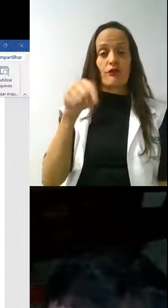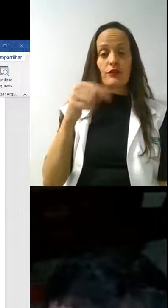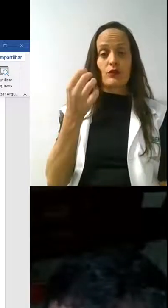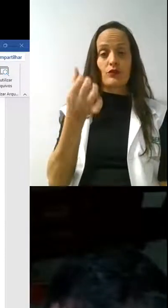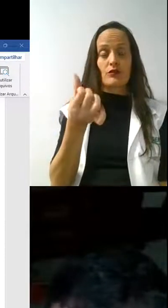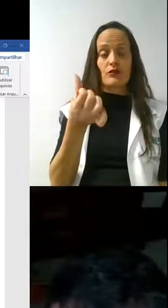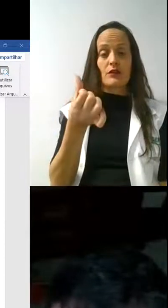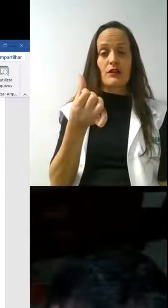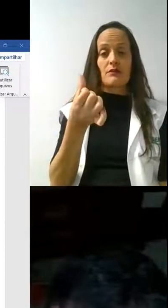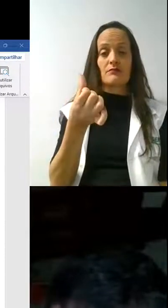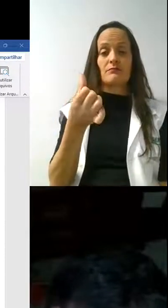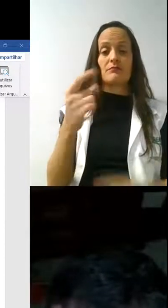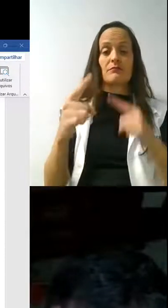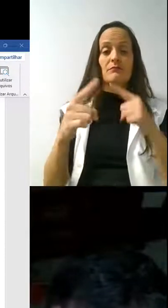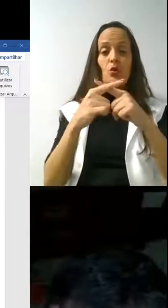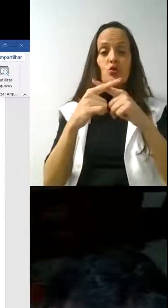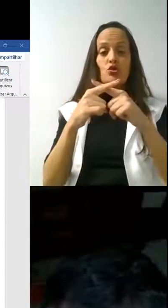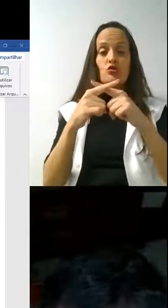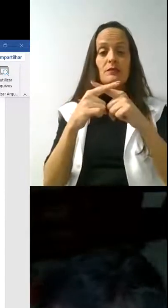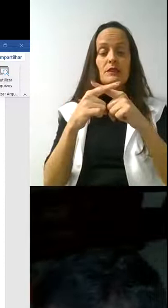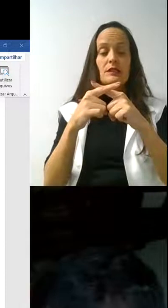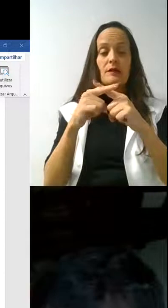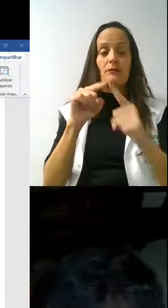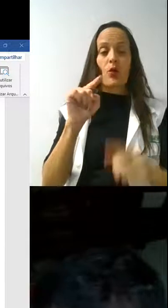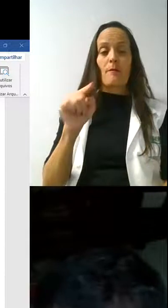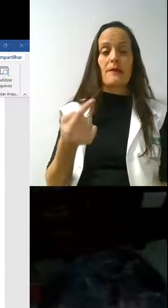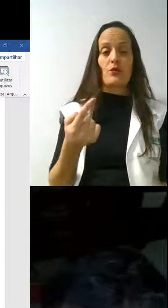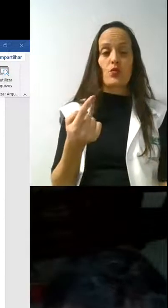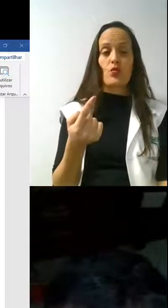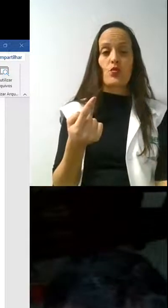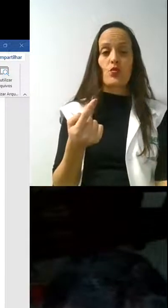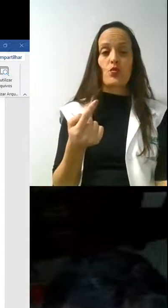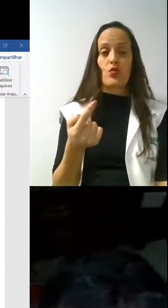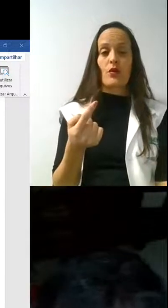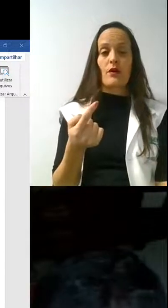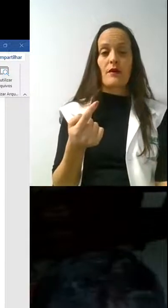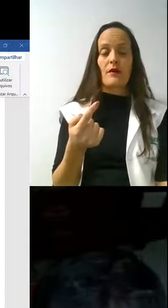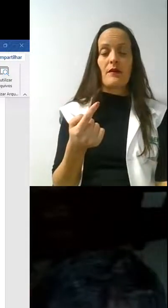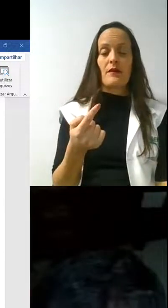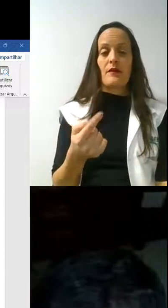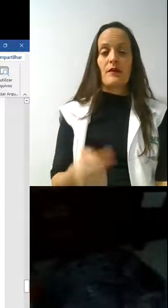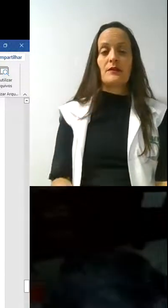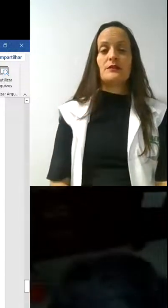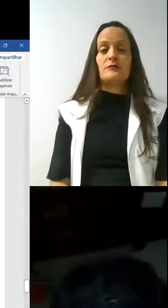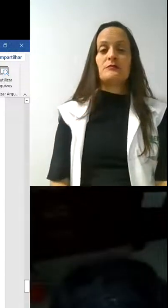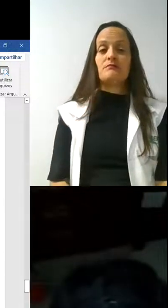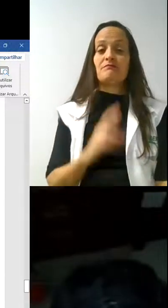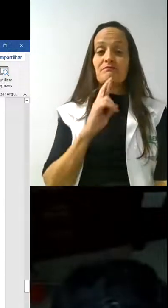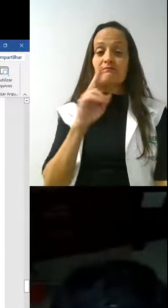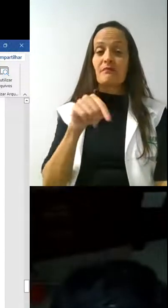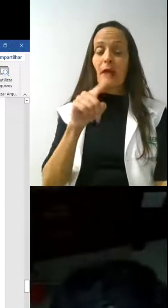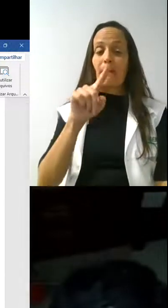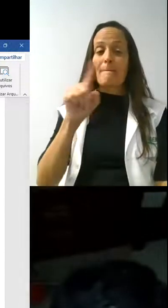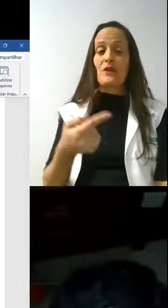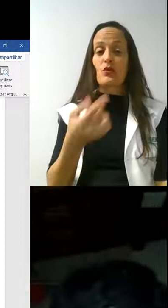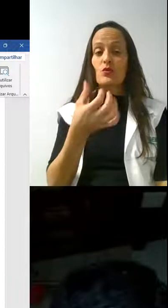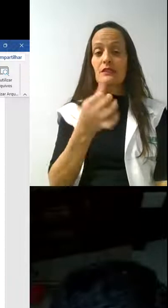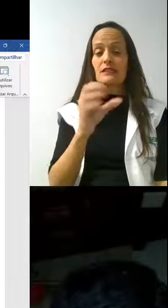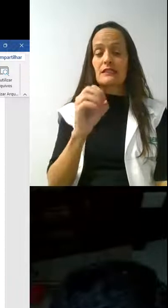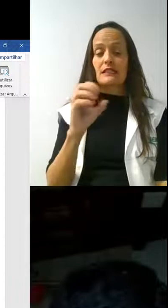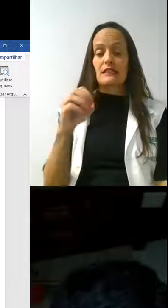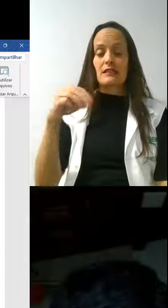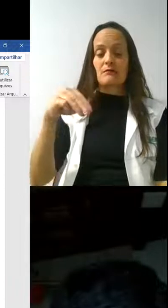faço o quê? Multiplico por 1000. O mesmo procedimento, né, que eu fiz lá, ó. Fica quanto? 1.600, o quê?